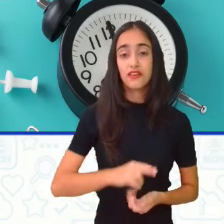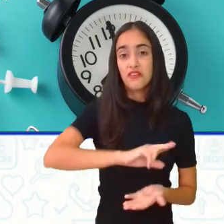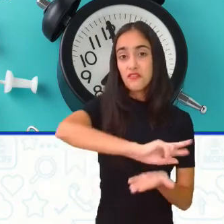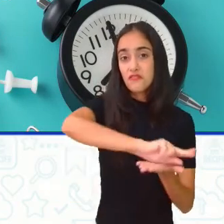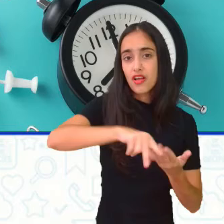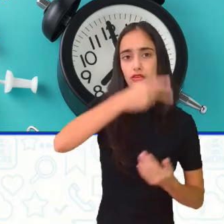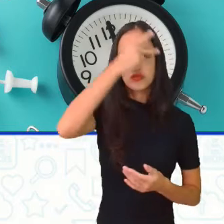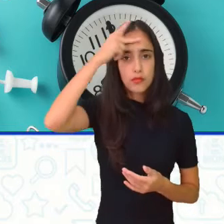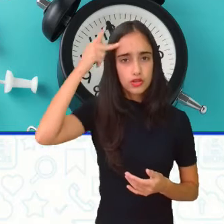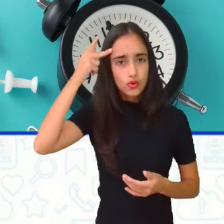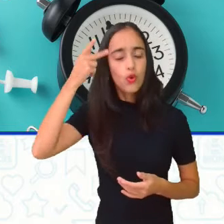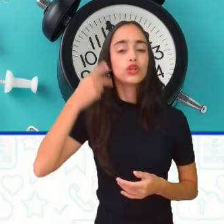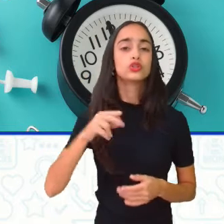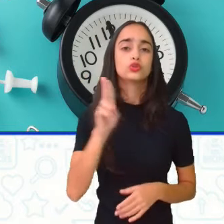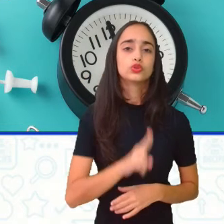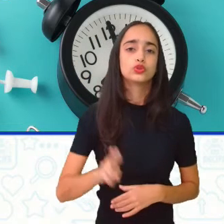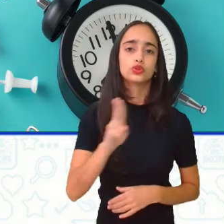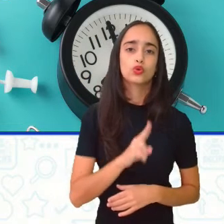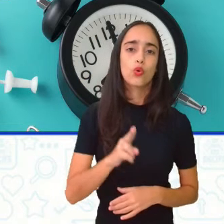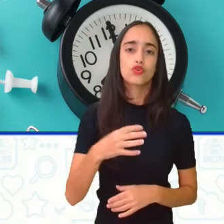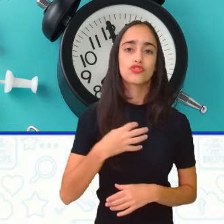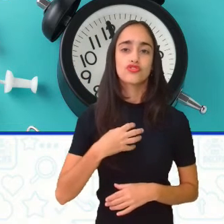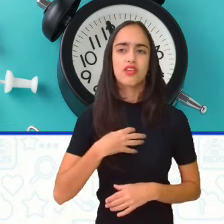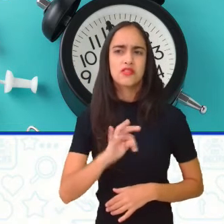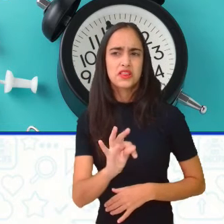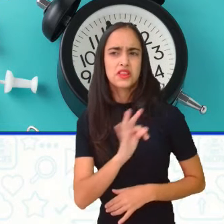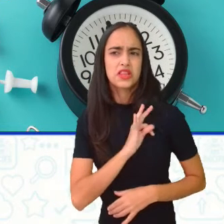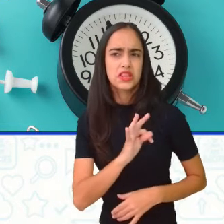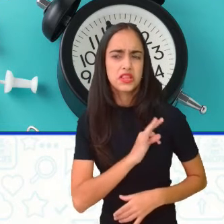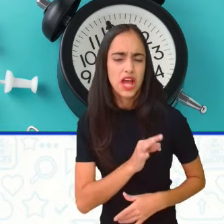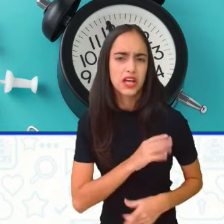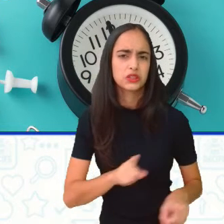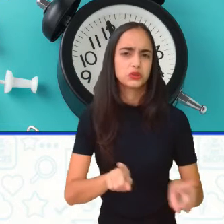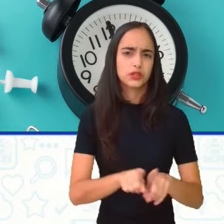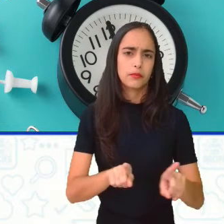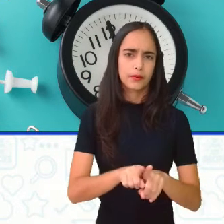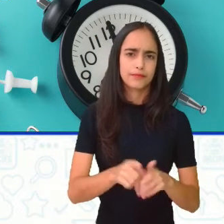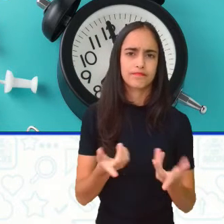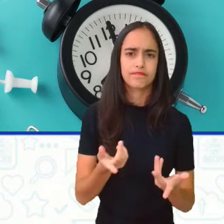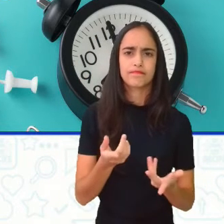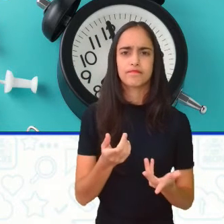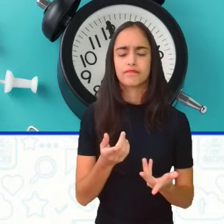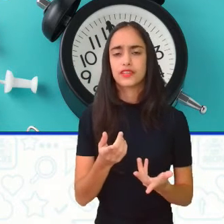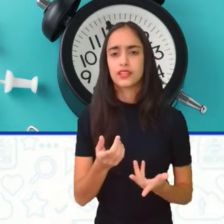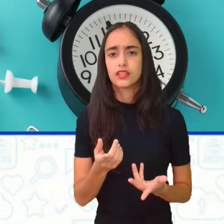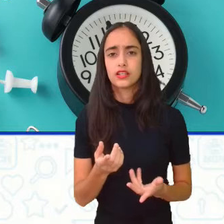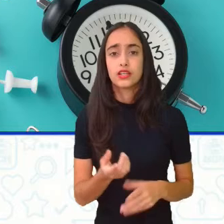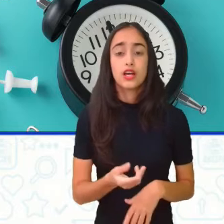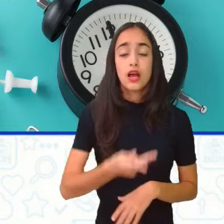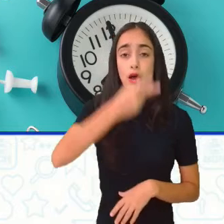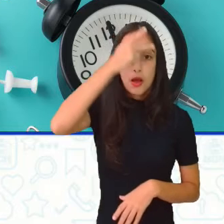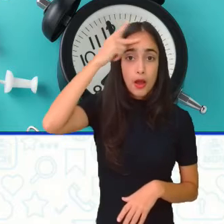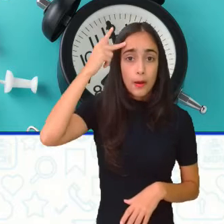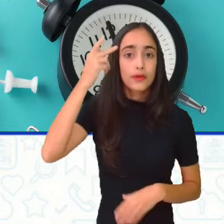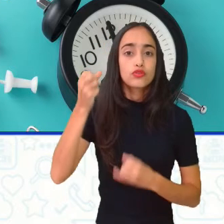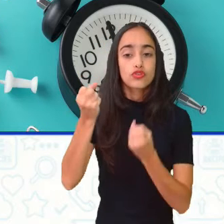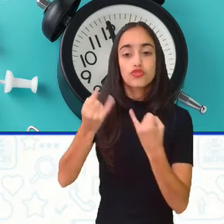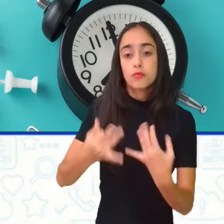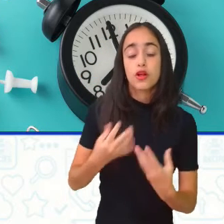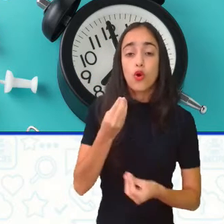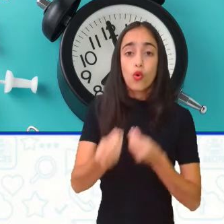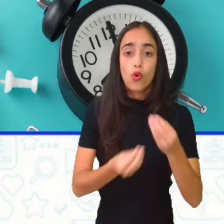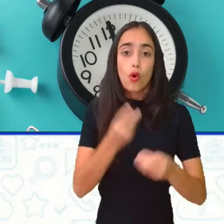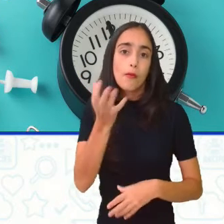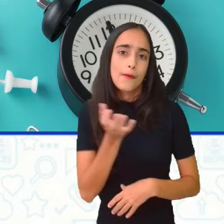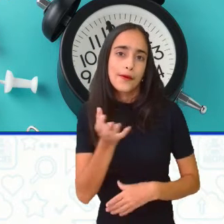marcar as principais partes do texto. Isso aqui é bem ao modo do freguês, né? É você que diz como é que você quer marcar